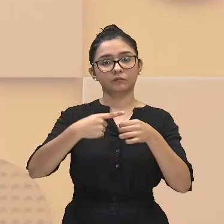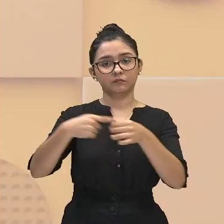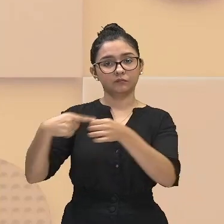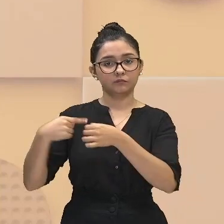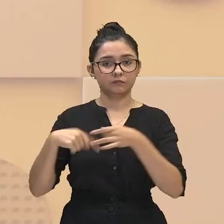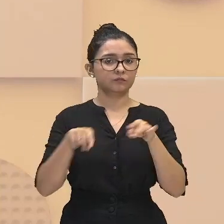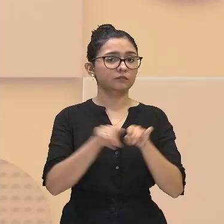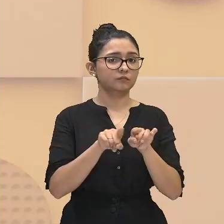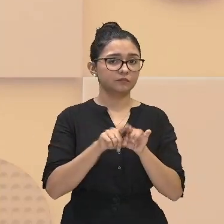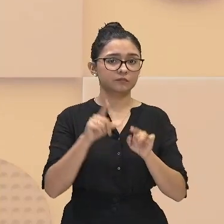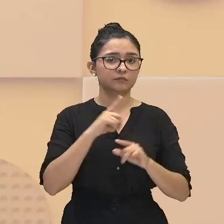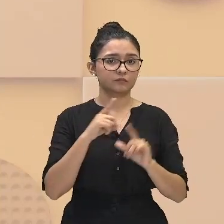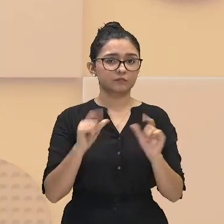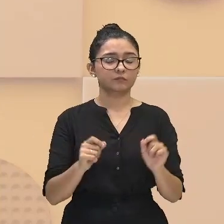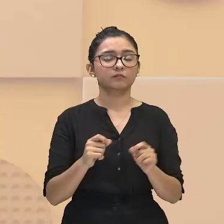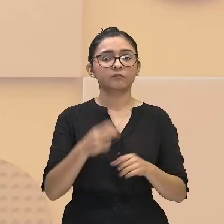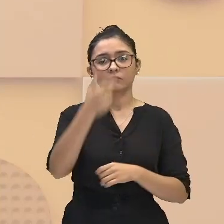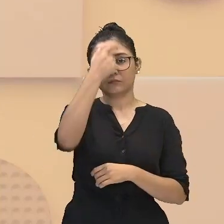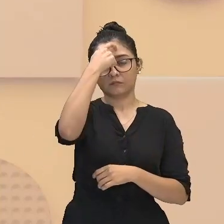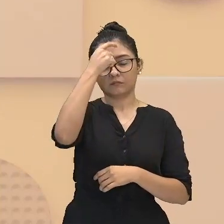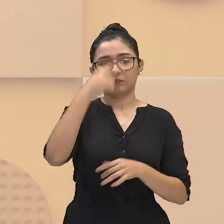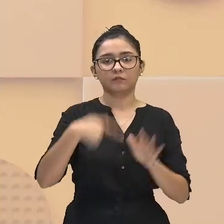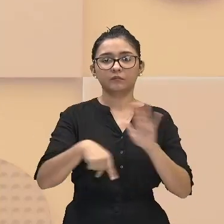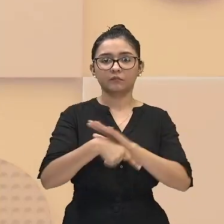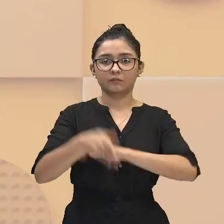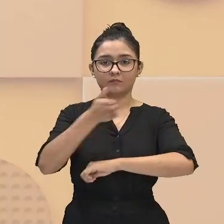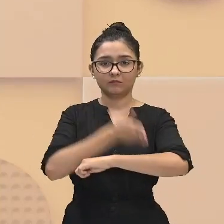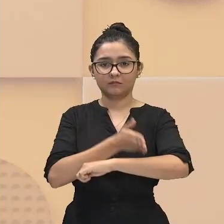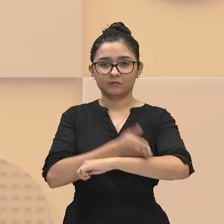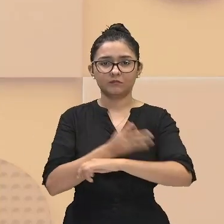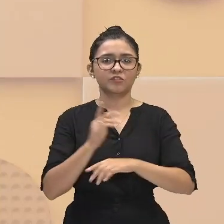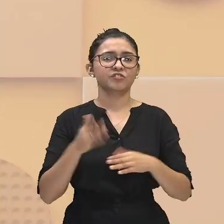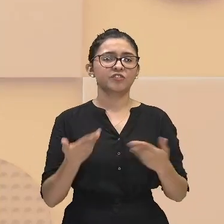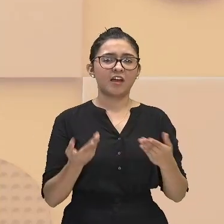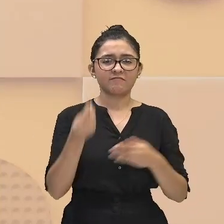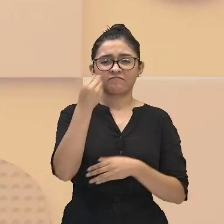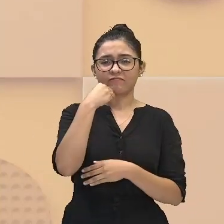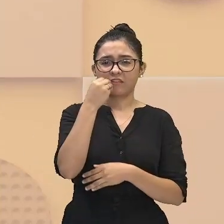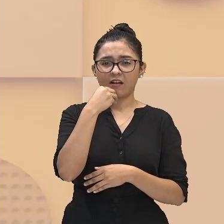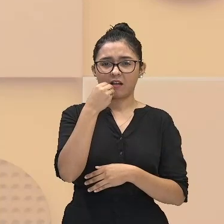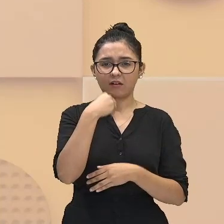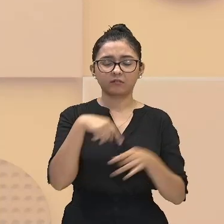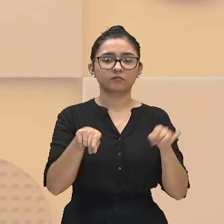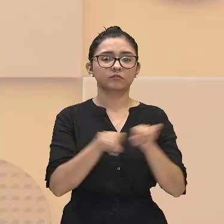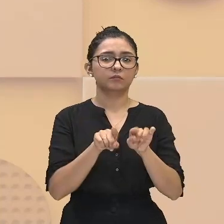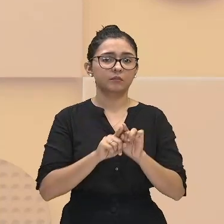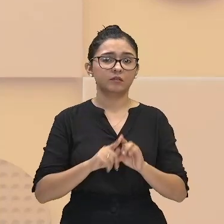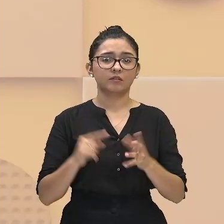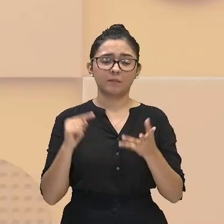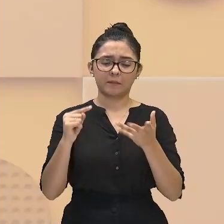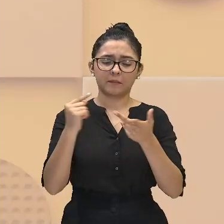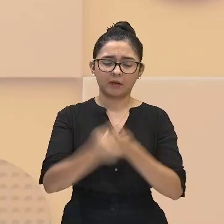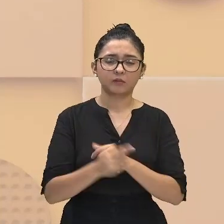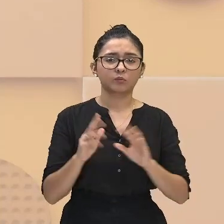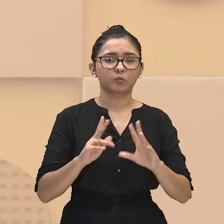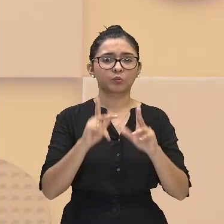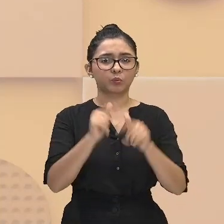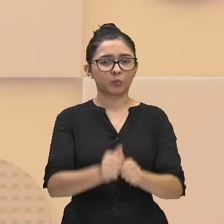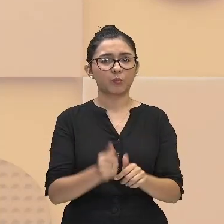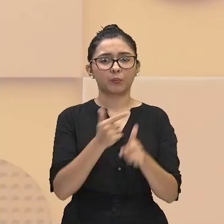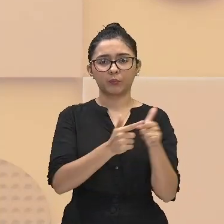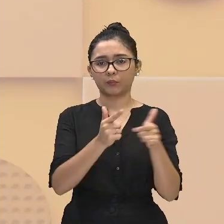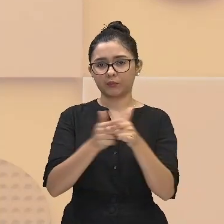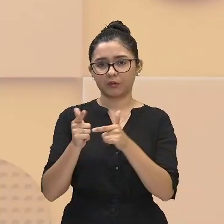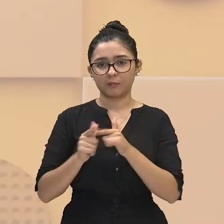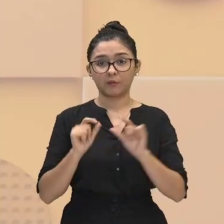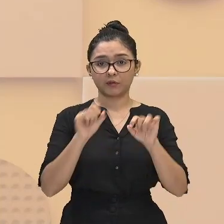Então, a mentalidade medieval, que já estava enfraquecida, somado a todos esses eventos, vão fazer com